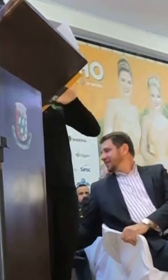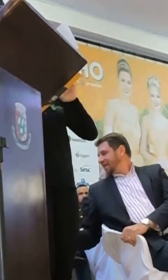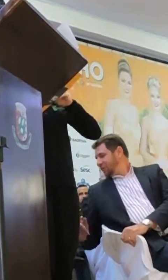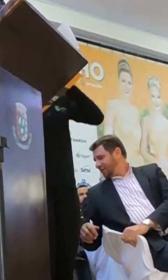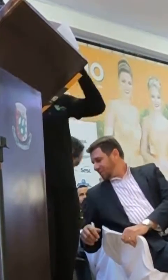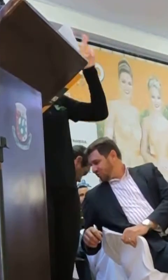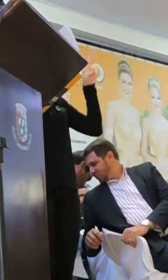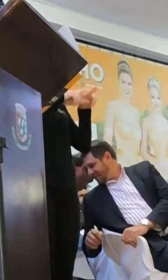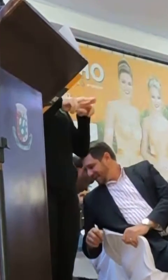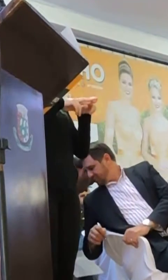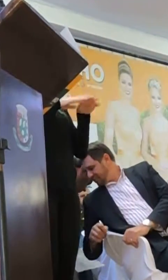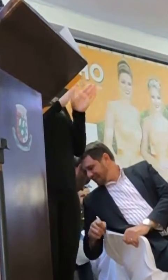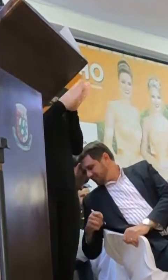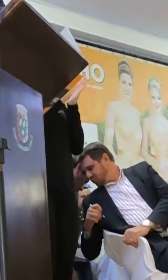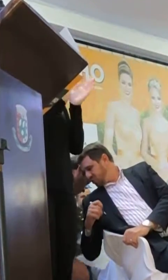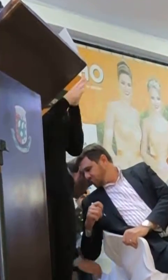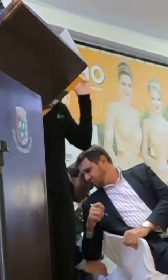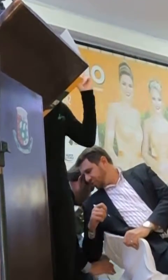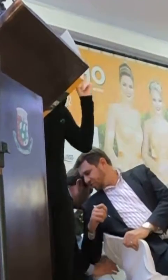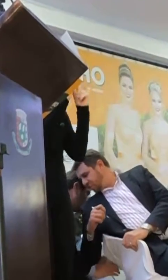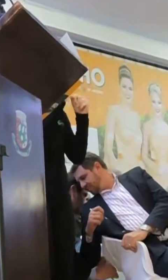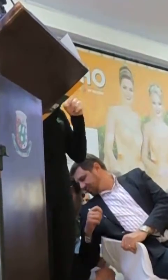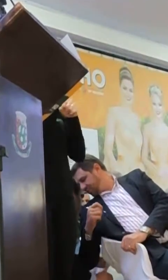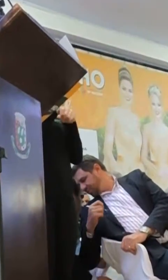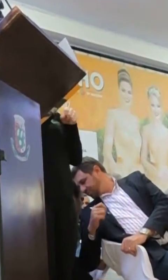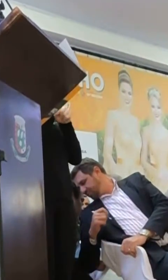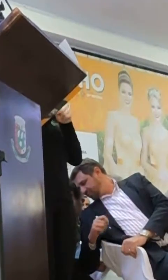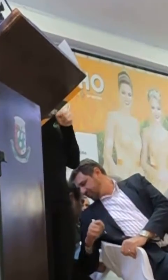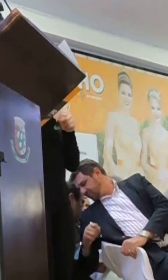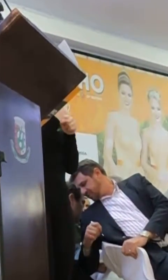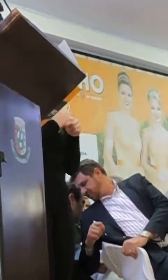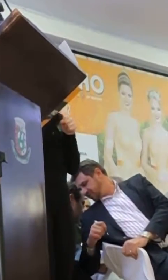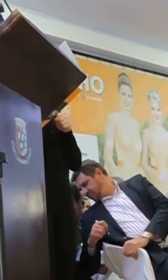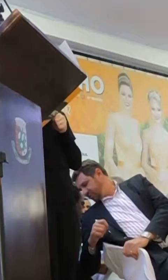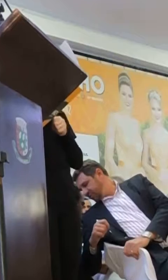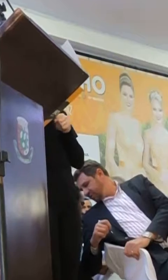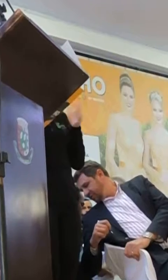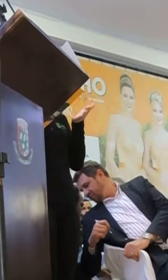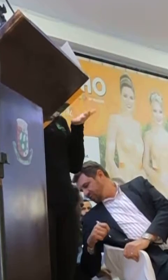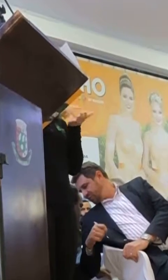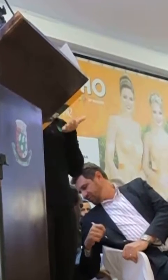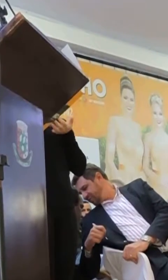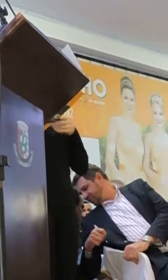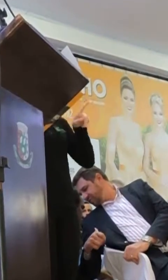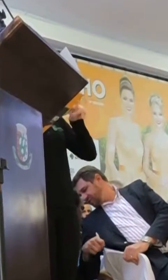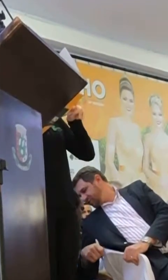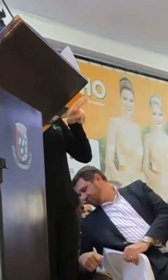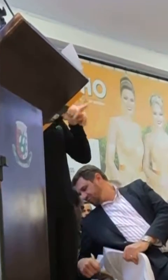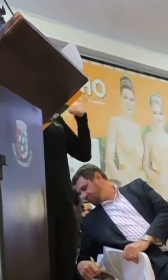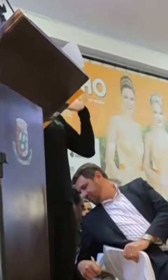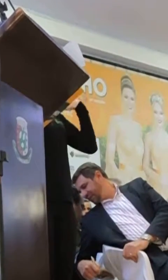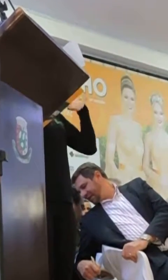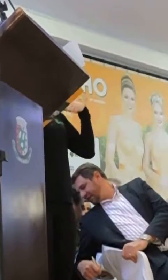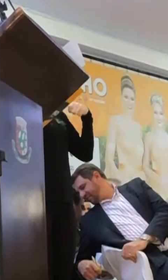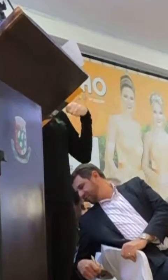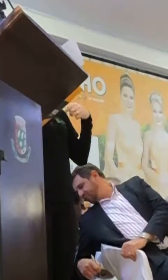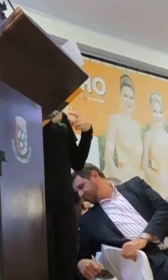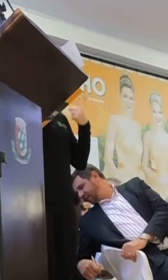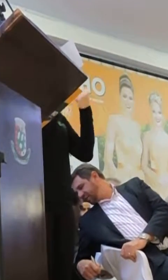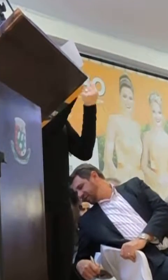região noroeste empobreceu nos últimos anos, esta é a verdade. Precisamos de investimentos